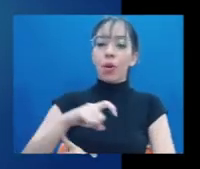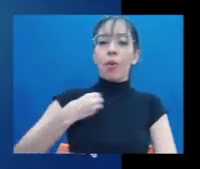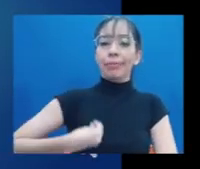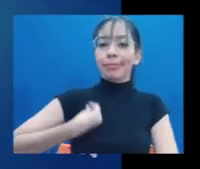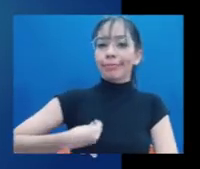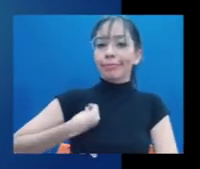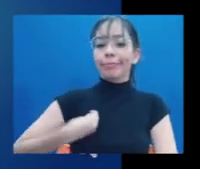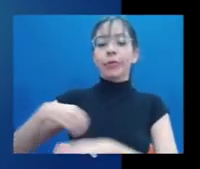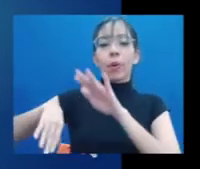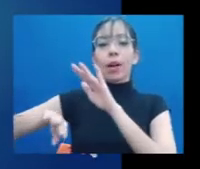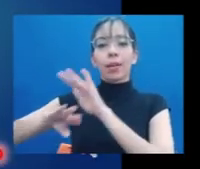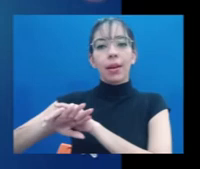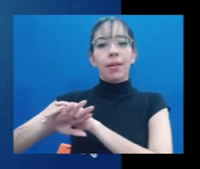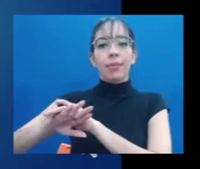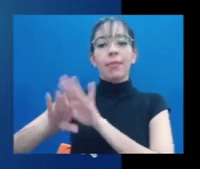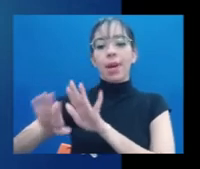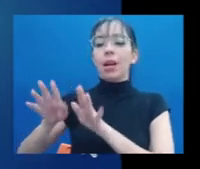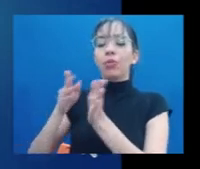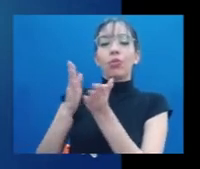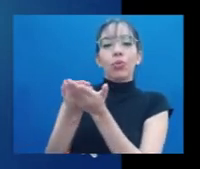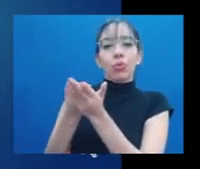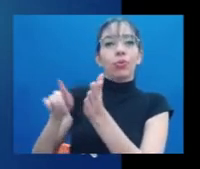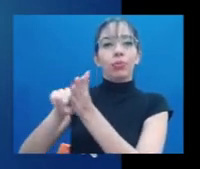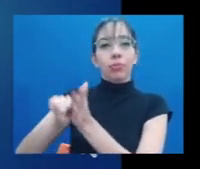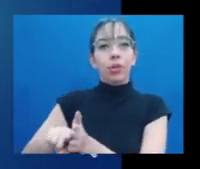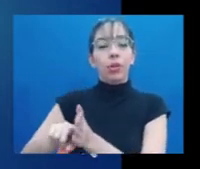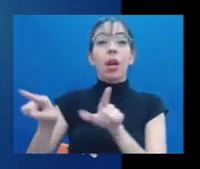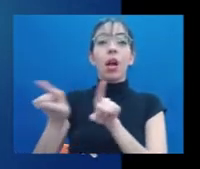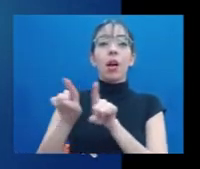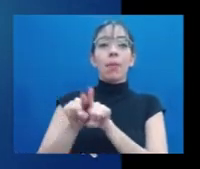animais se encontravam, né, conservados.